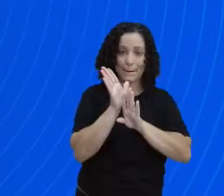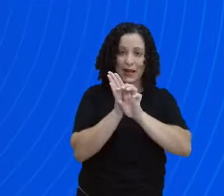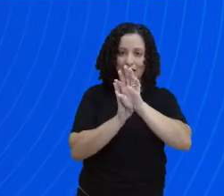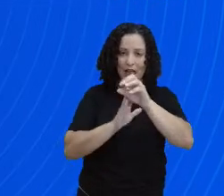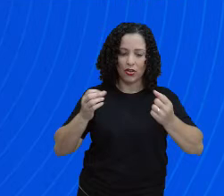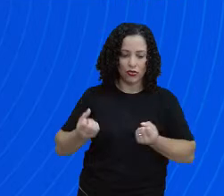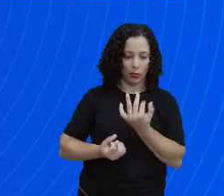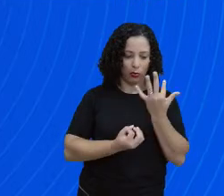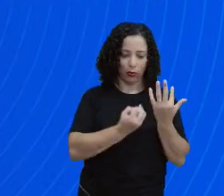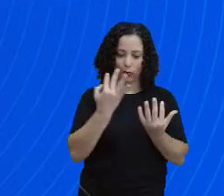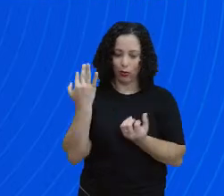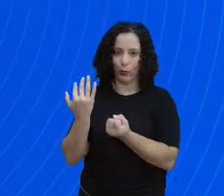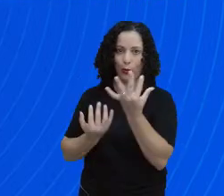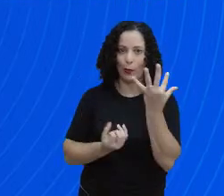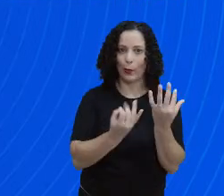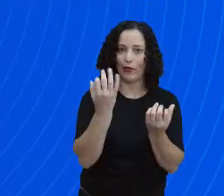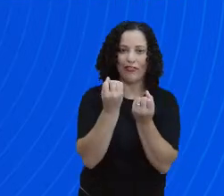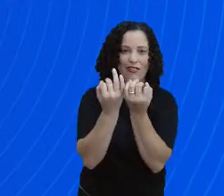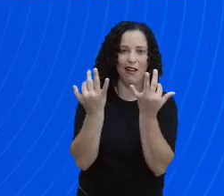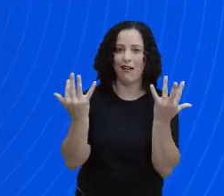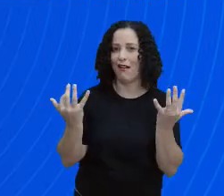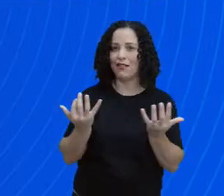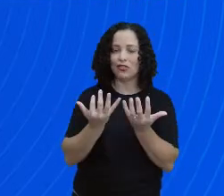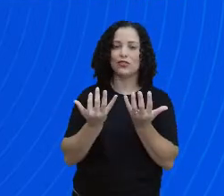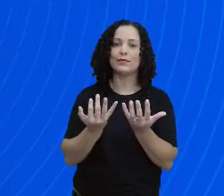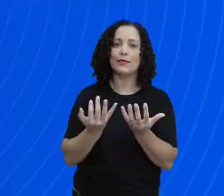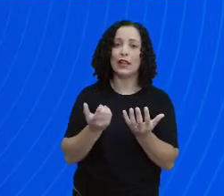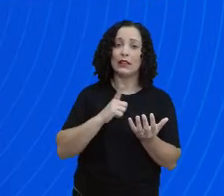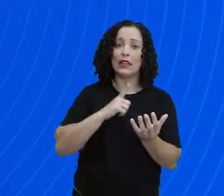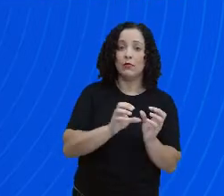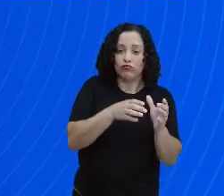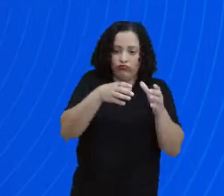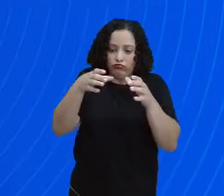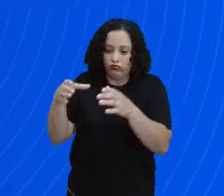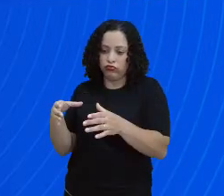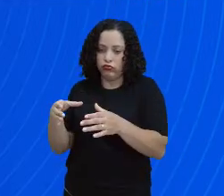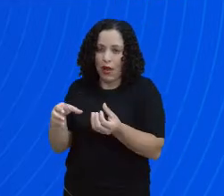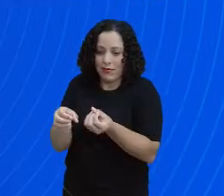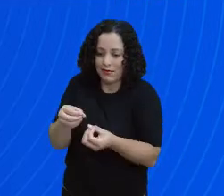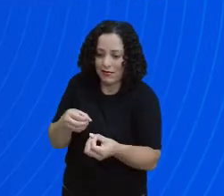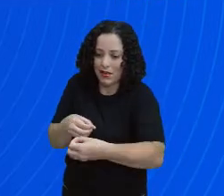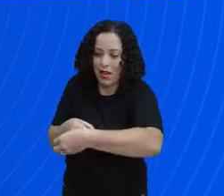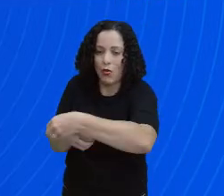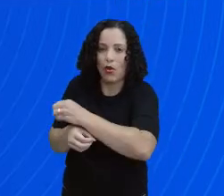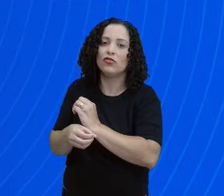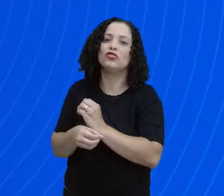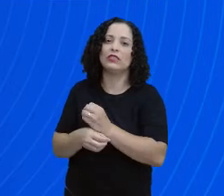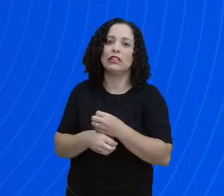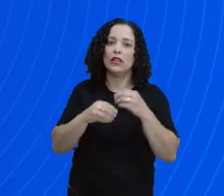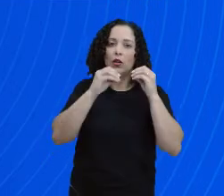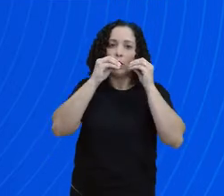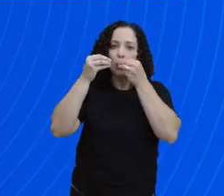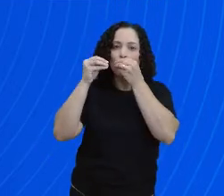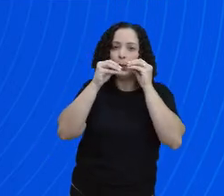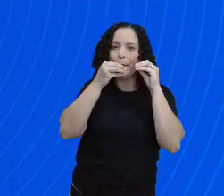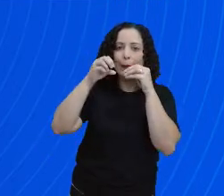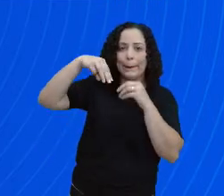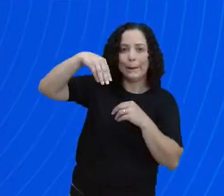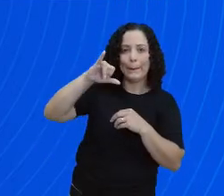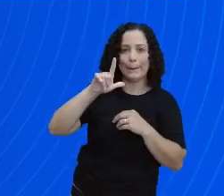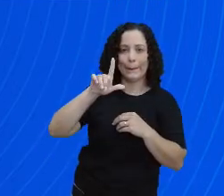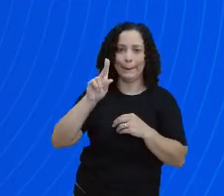né? Os genes de interesse vão ser inseridos no genoma das células de milho, por exemplo, né? Se a gente